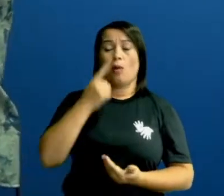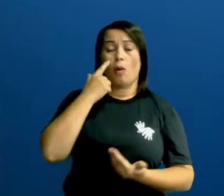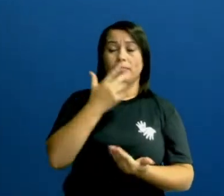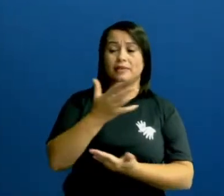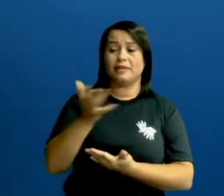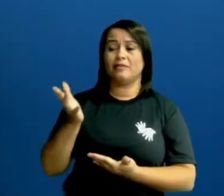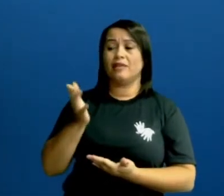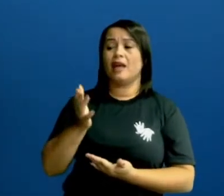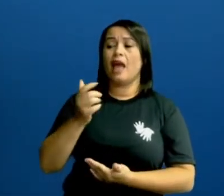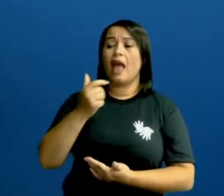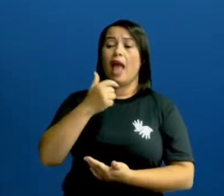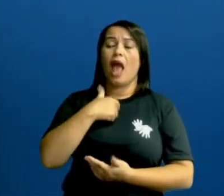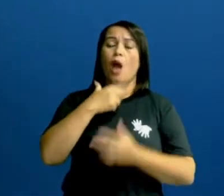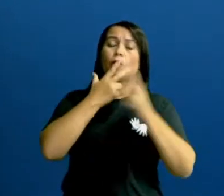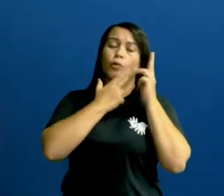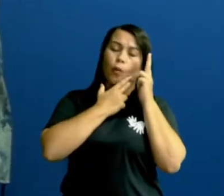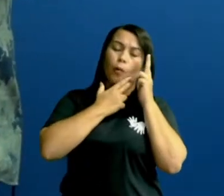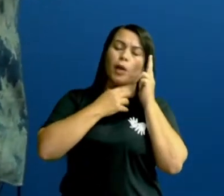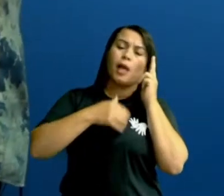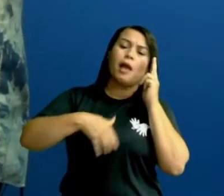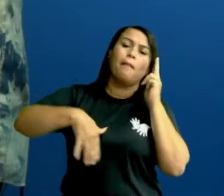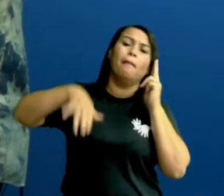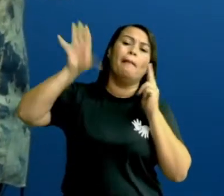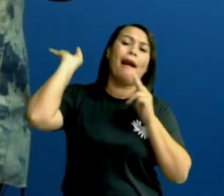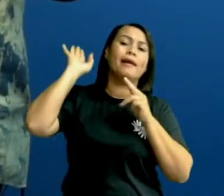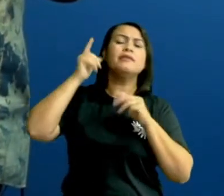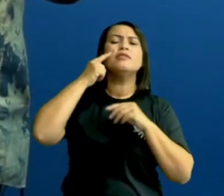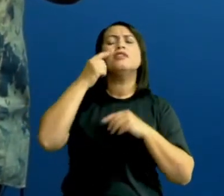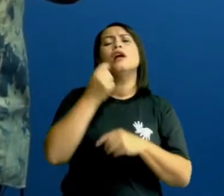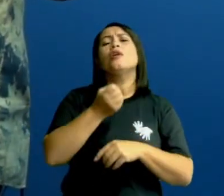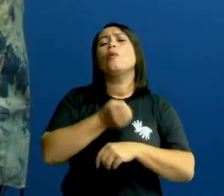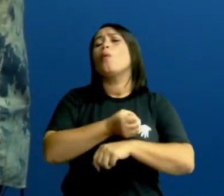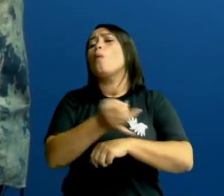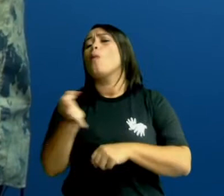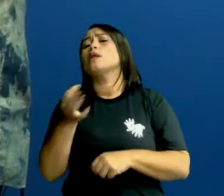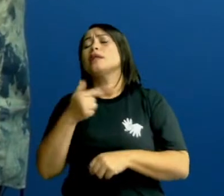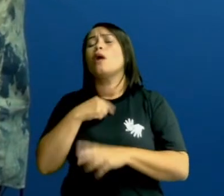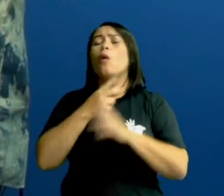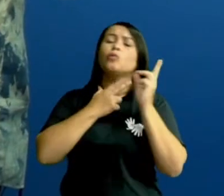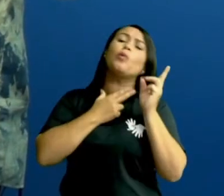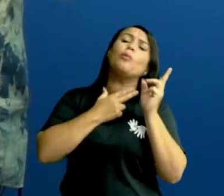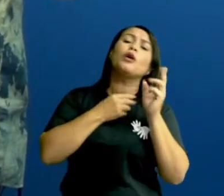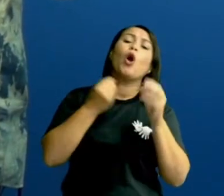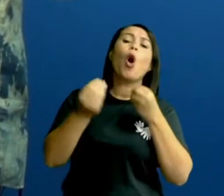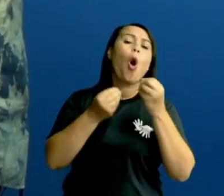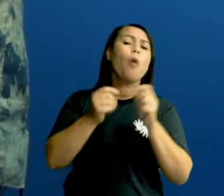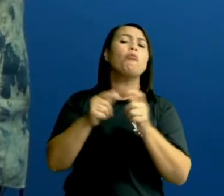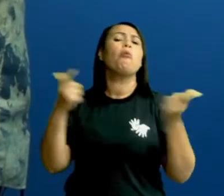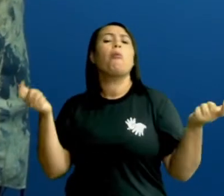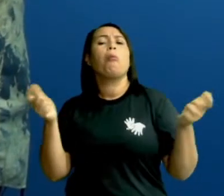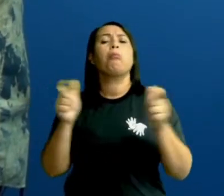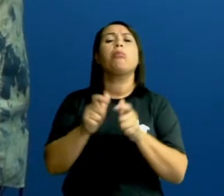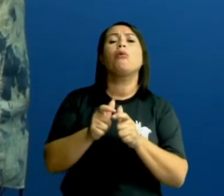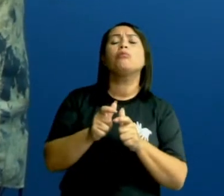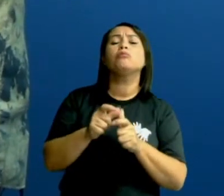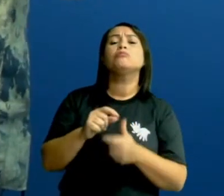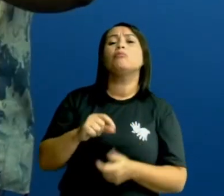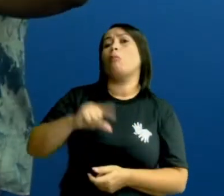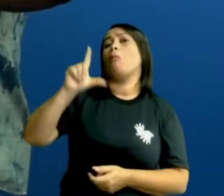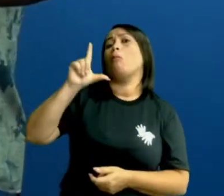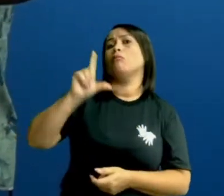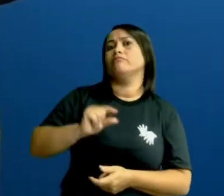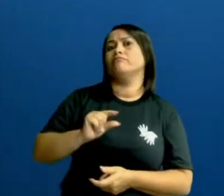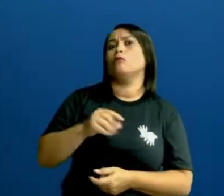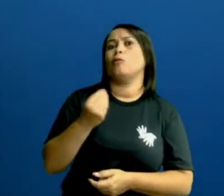Aqui. Eu dormi bastante. Em que quantidade eu dormi? Em que proporção eu dormi? Foi pouco? Foi